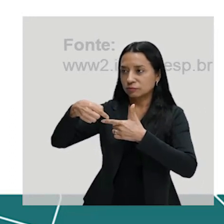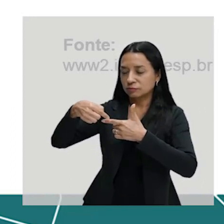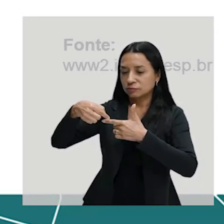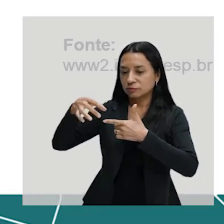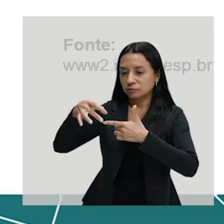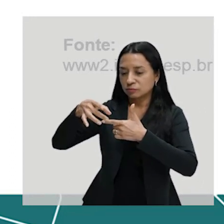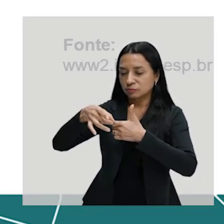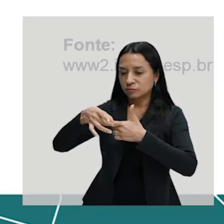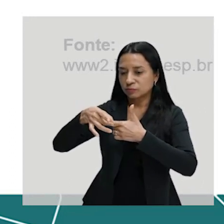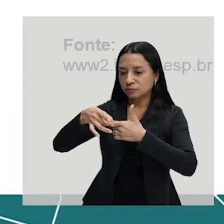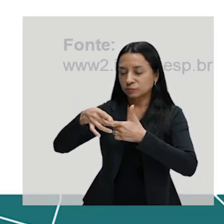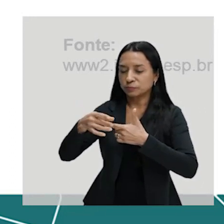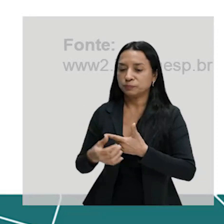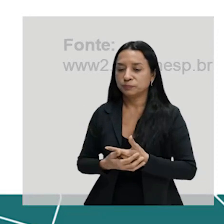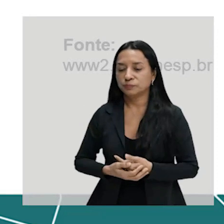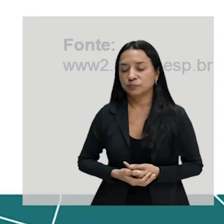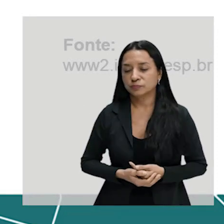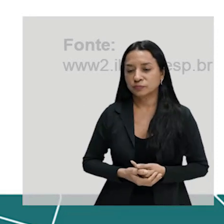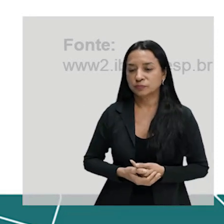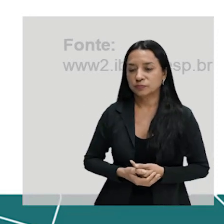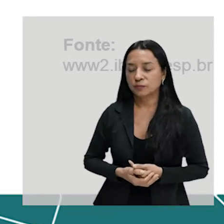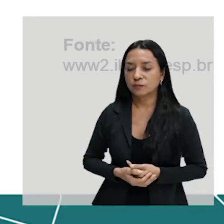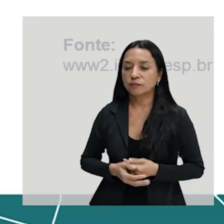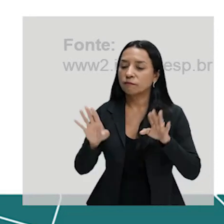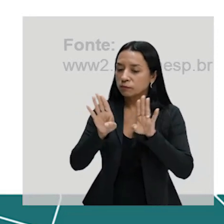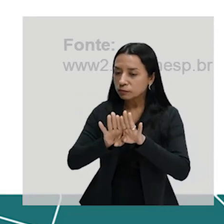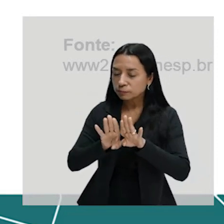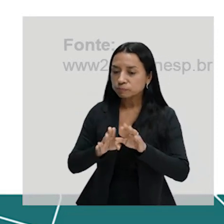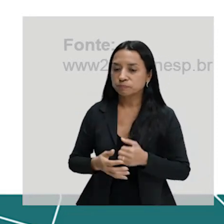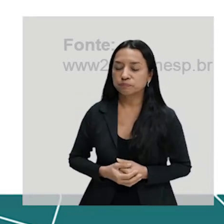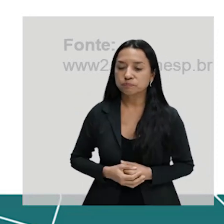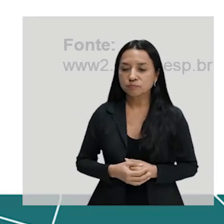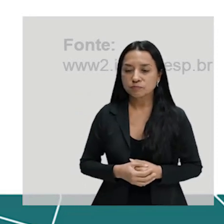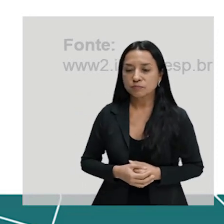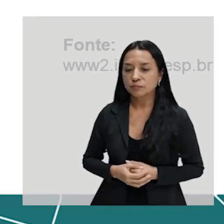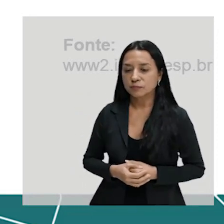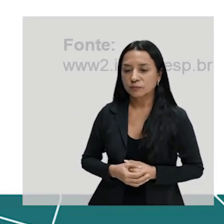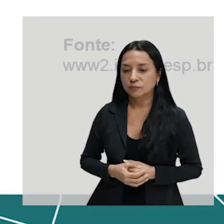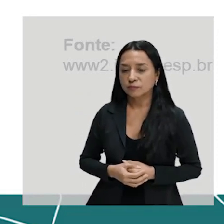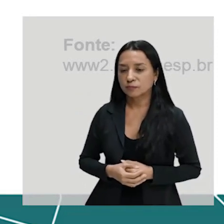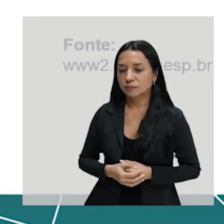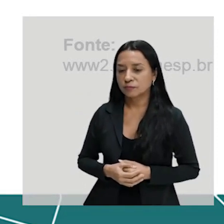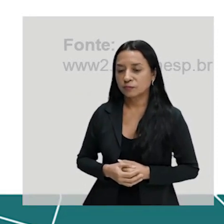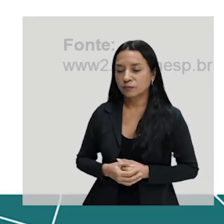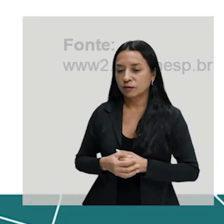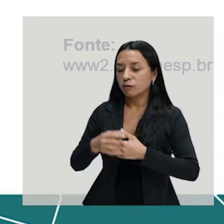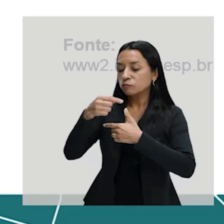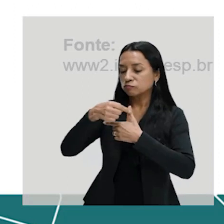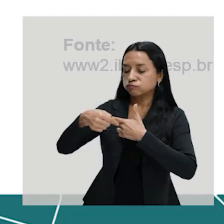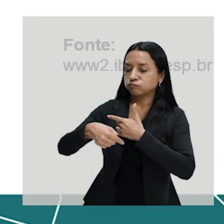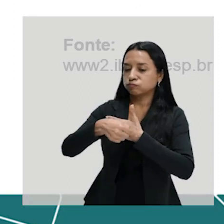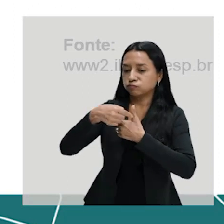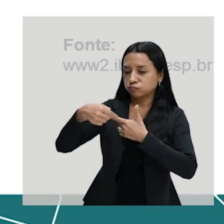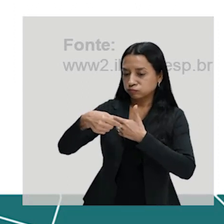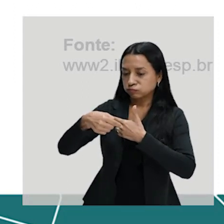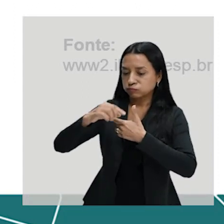com o epidídimo bem esse testículo esse órgão aqui o testículo ele